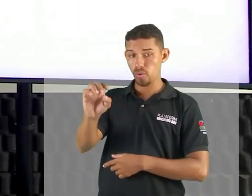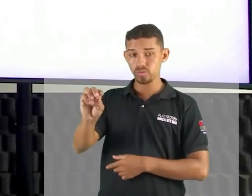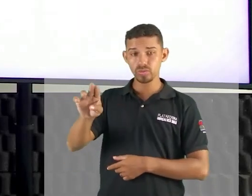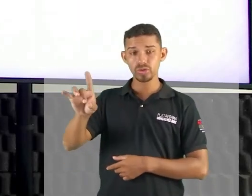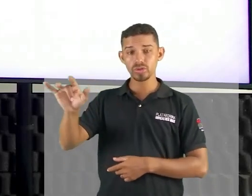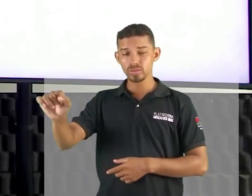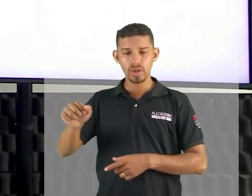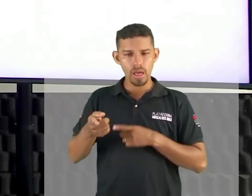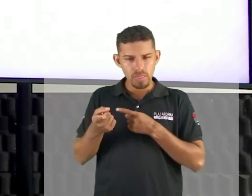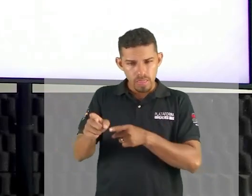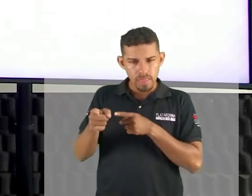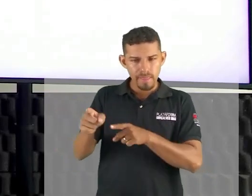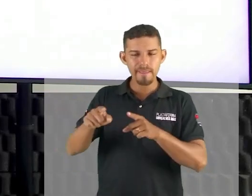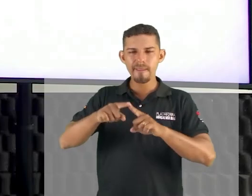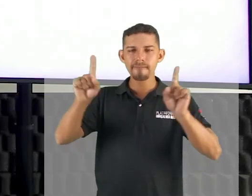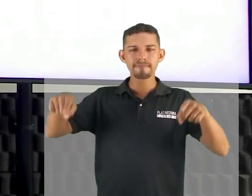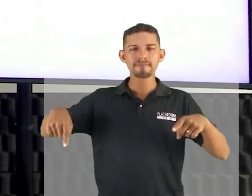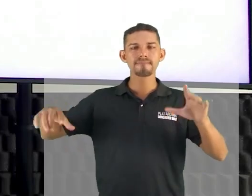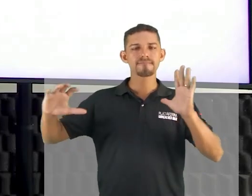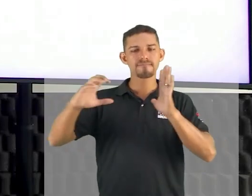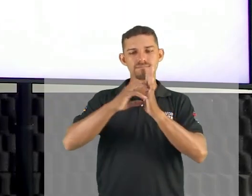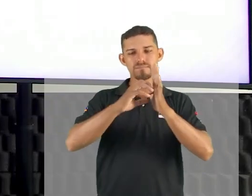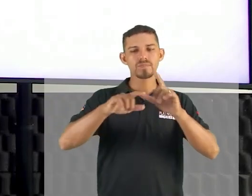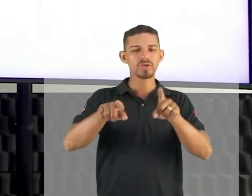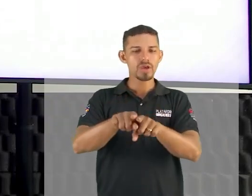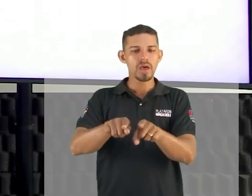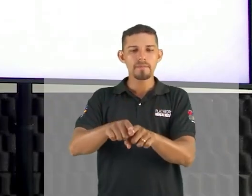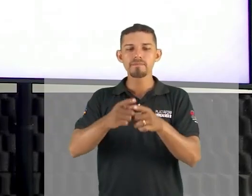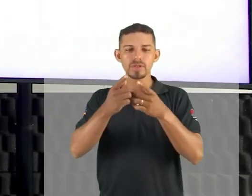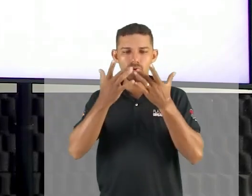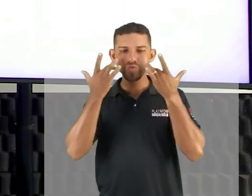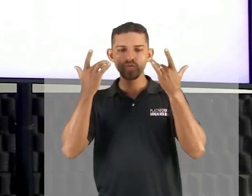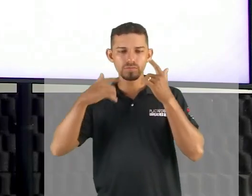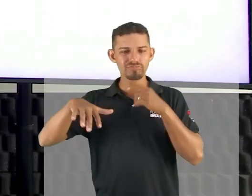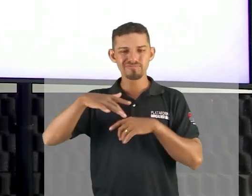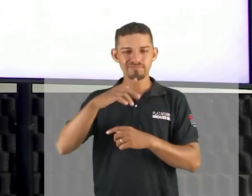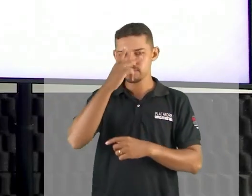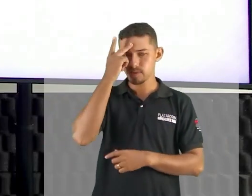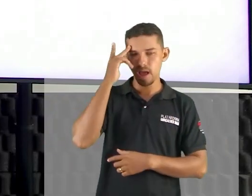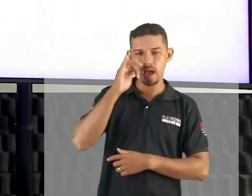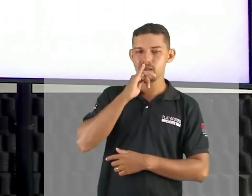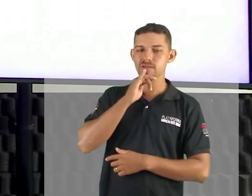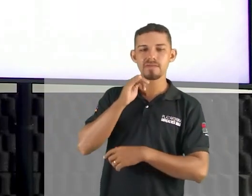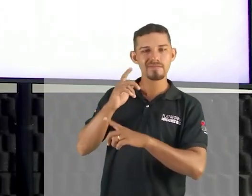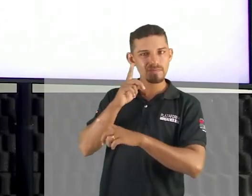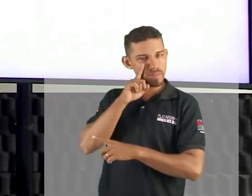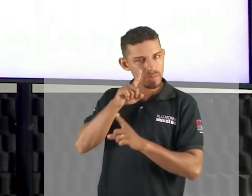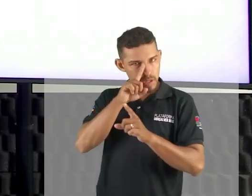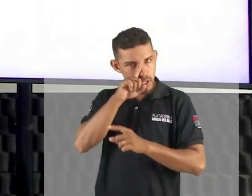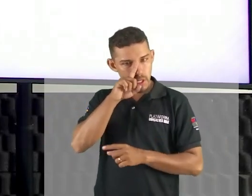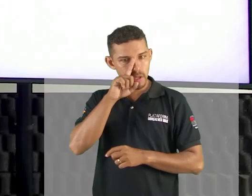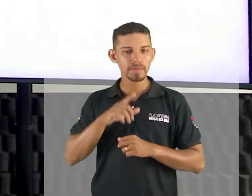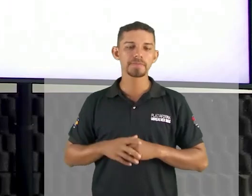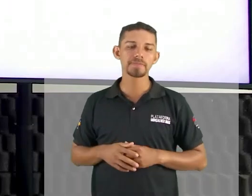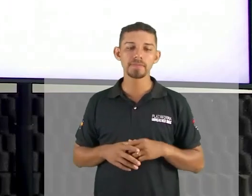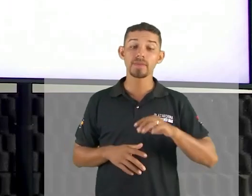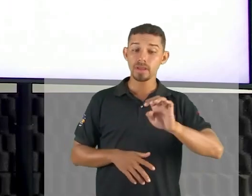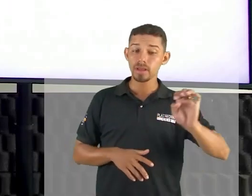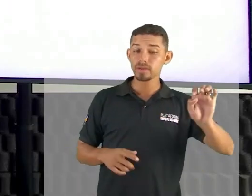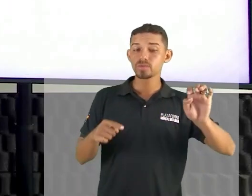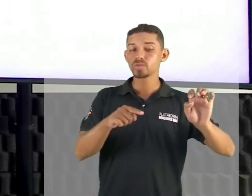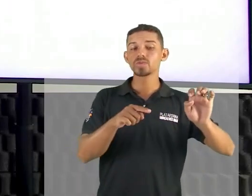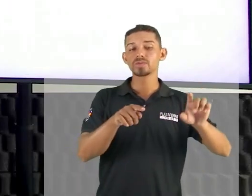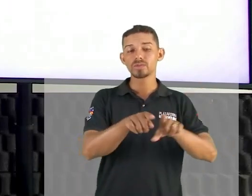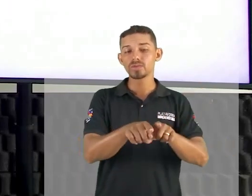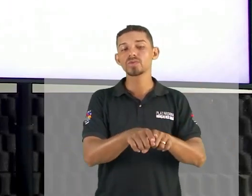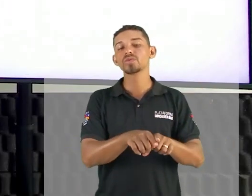a funcionários públicos e a artistas considerados perigosos, o envolvimento na Segunda Guerra Mundial. A letra E. O